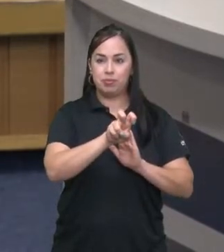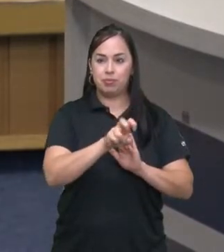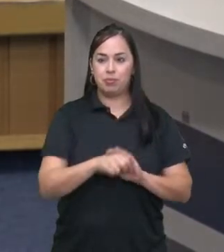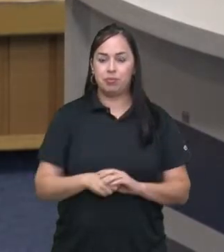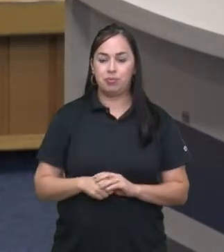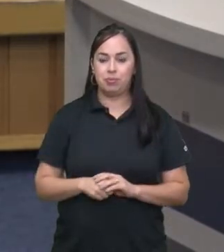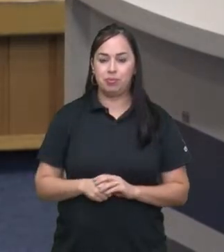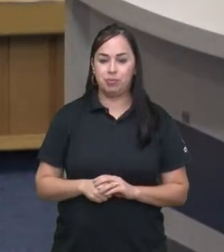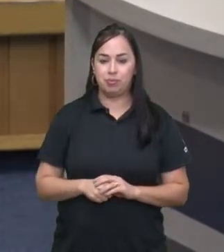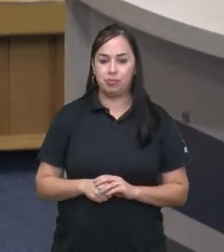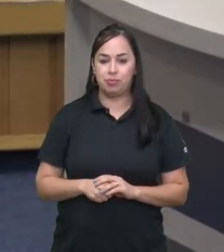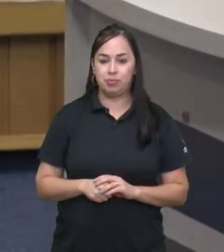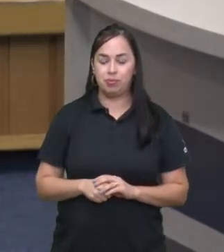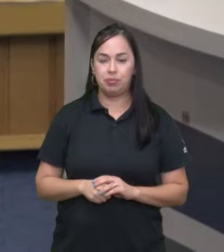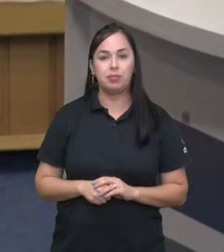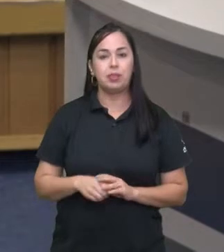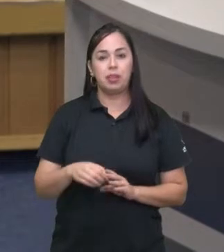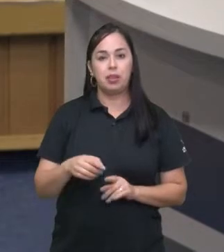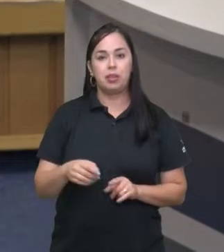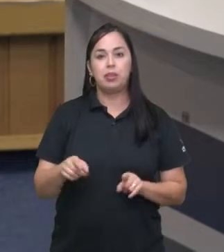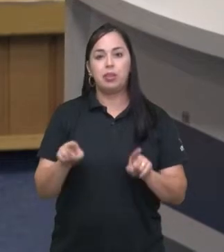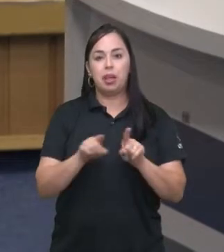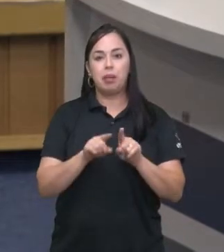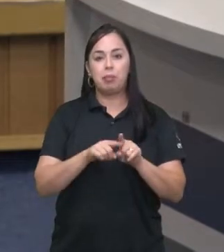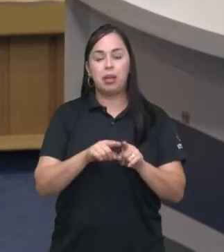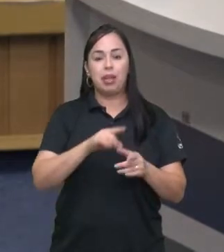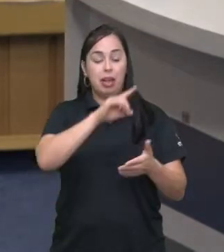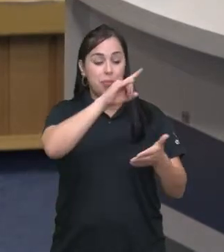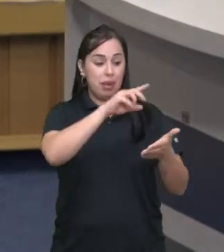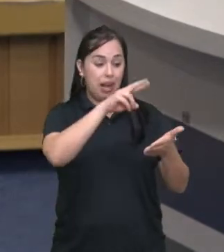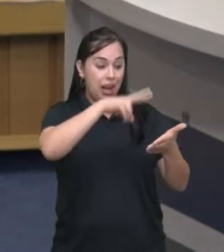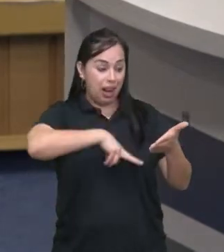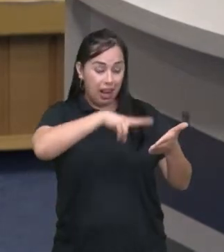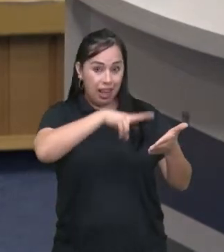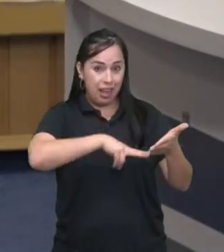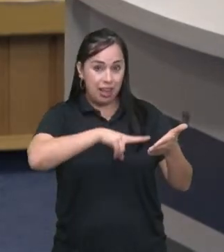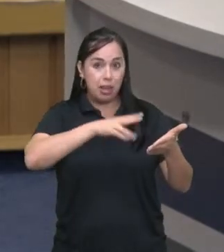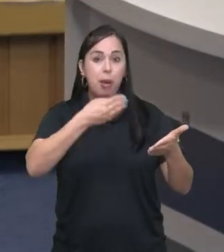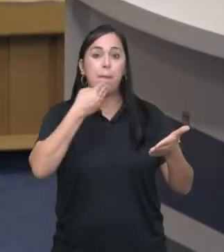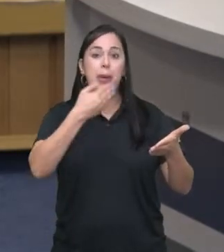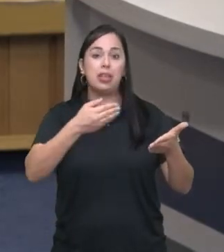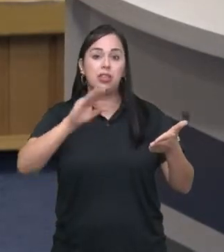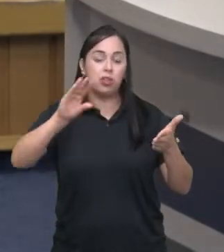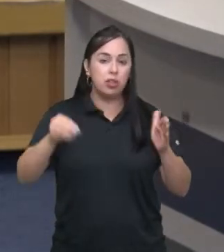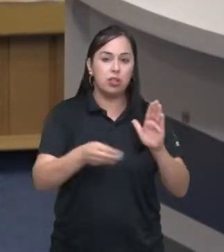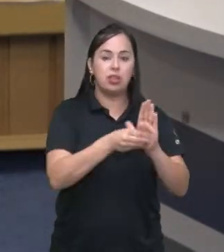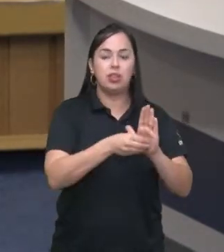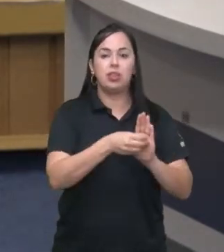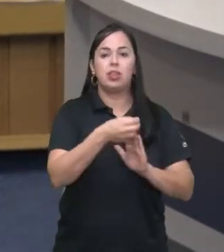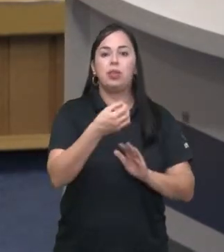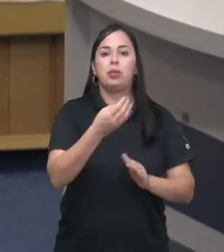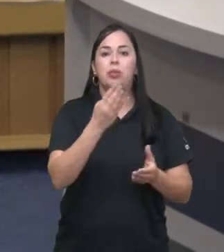35/2022. Solicito a inclusão para leitura, senhor presidente, do processo número